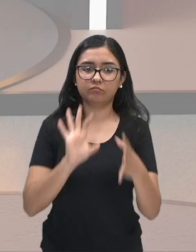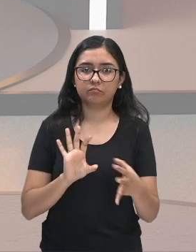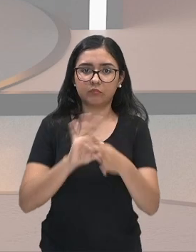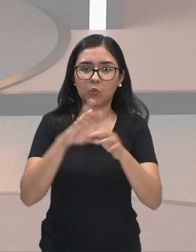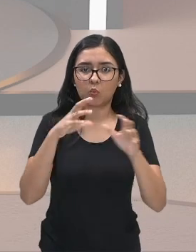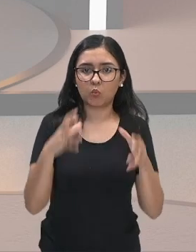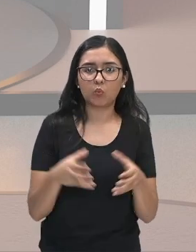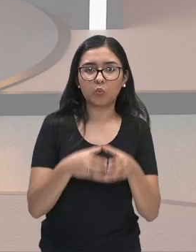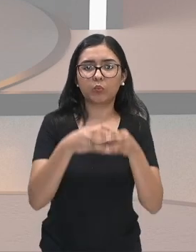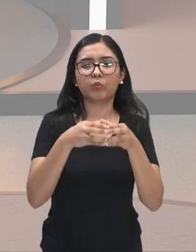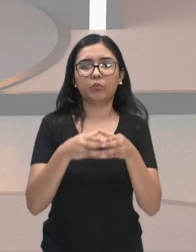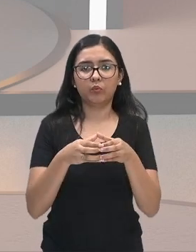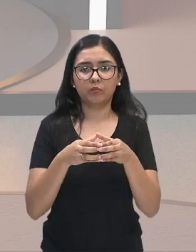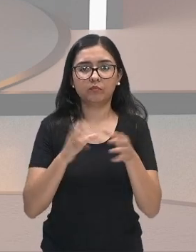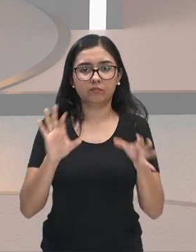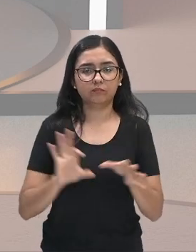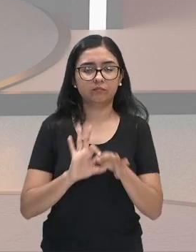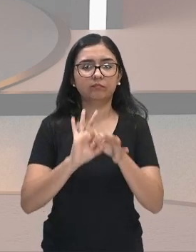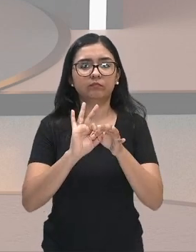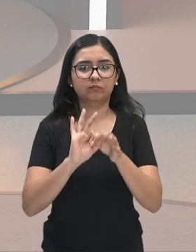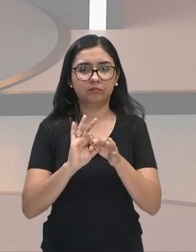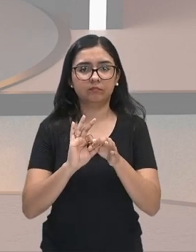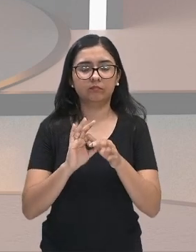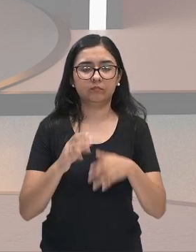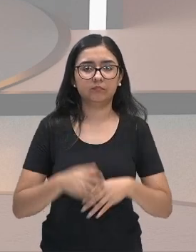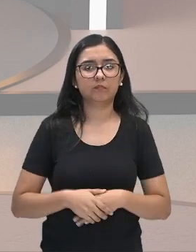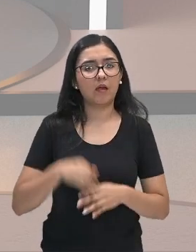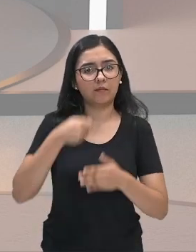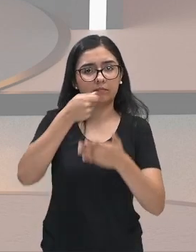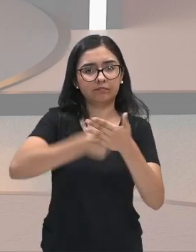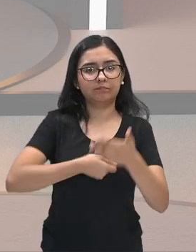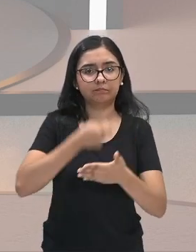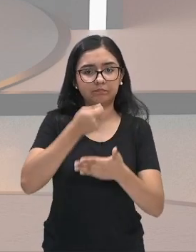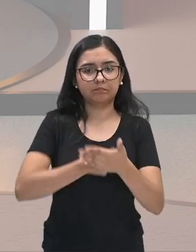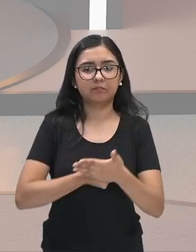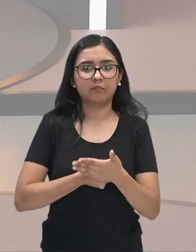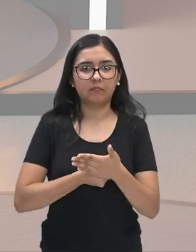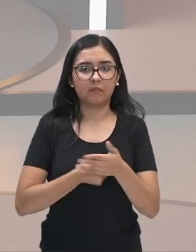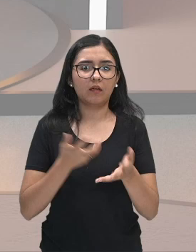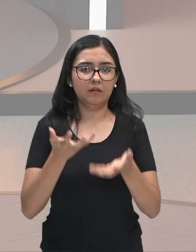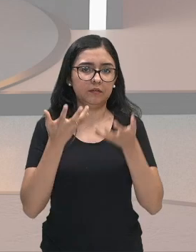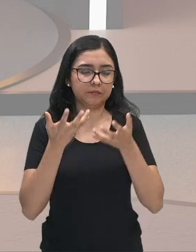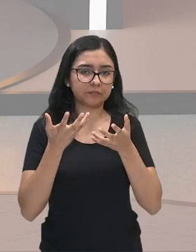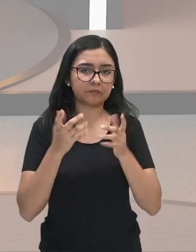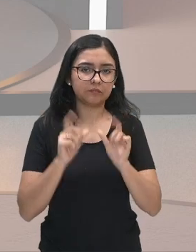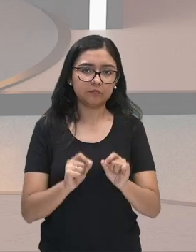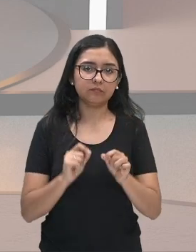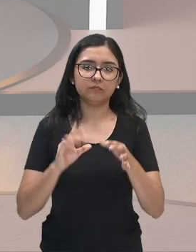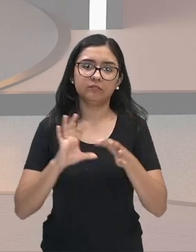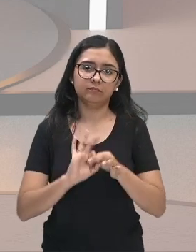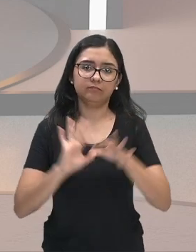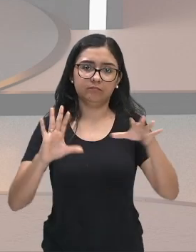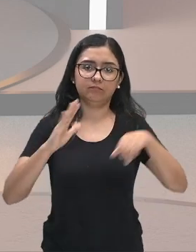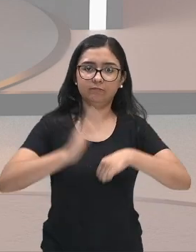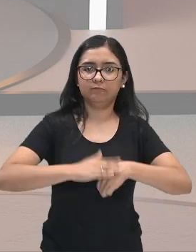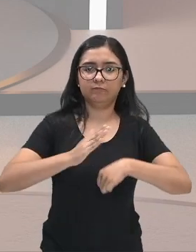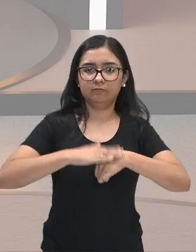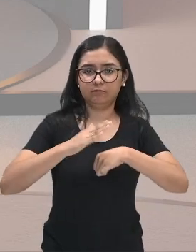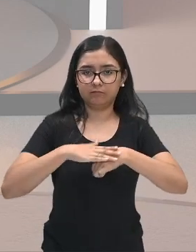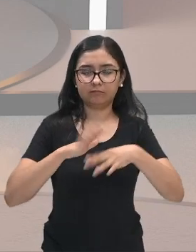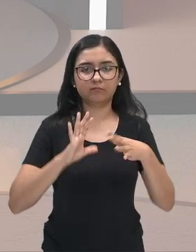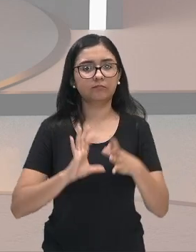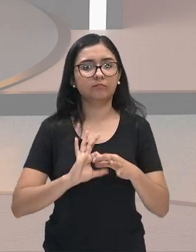grupo nacional, elite brasileira, a buscar a independência, buscar